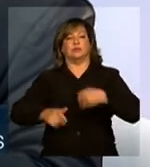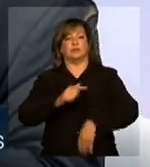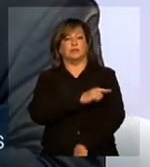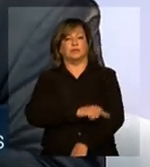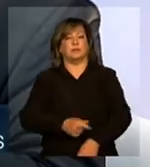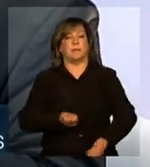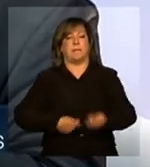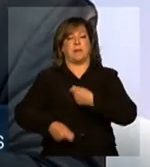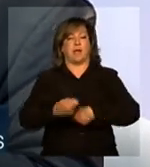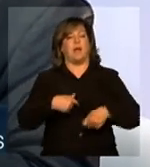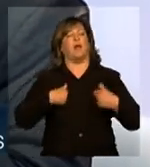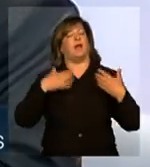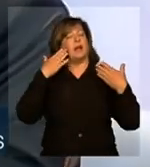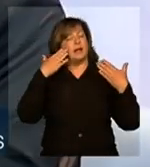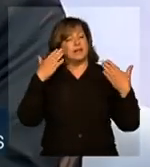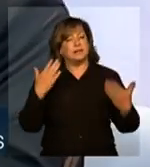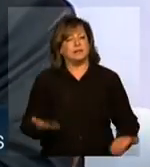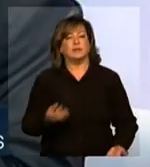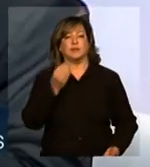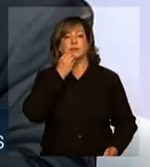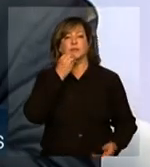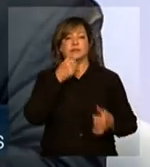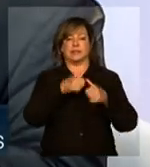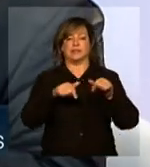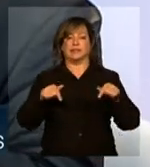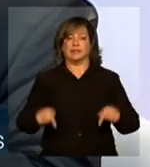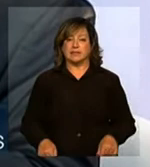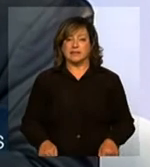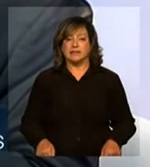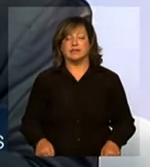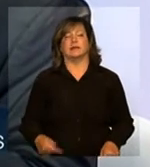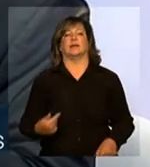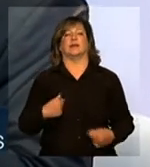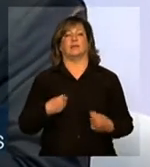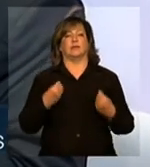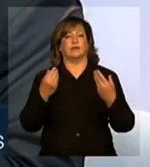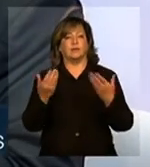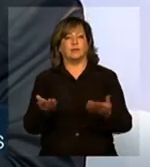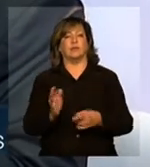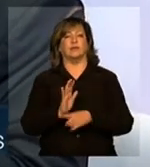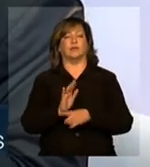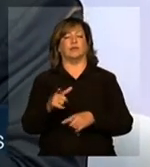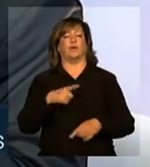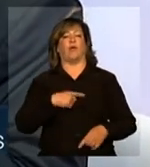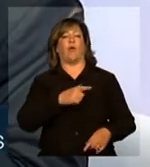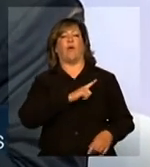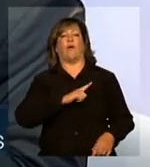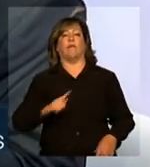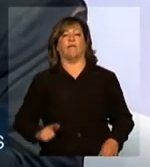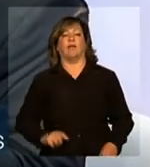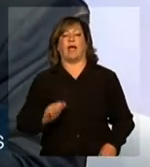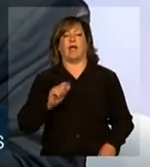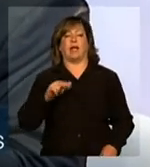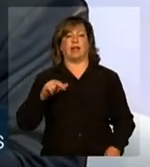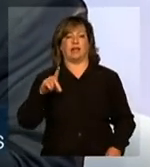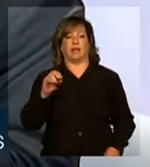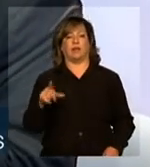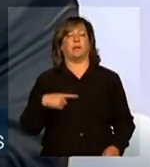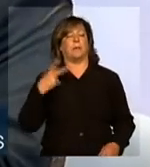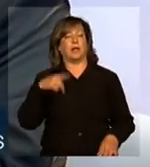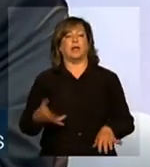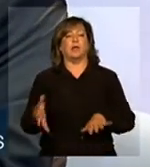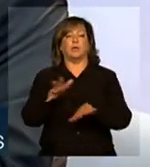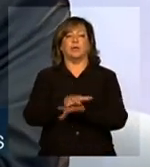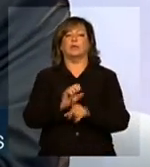mercado. Então, eu agradeço a oportunidade de estar aqui, trago a colaboração aqui do governador Agnello para